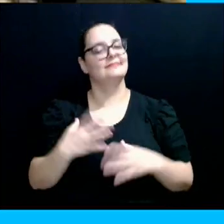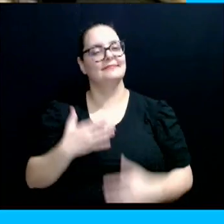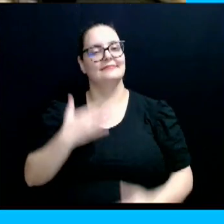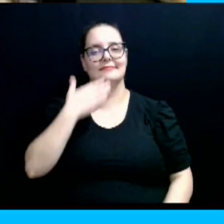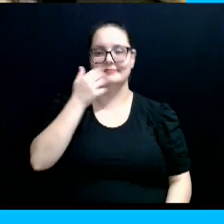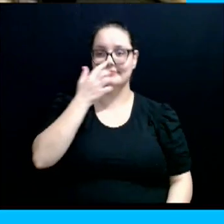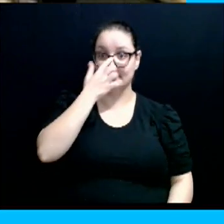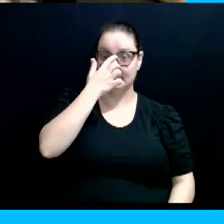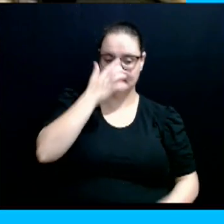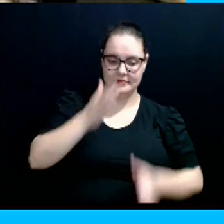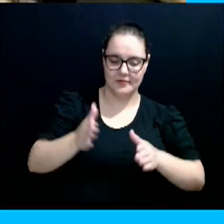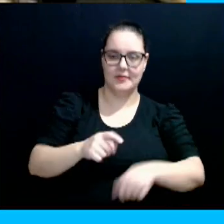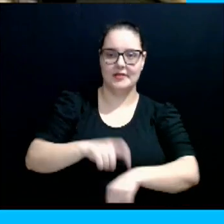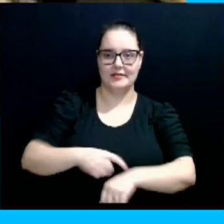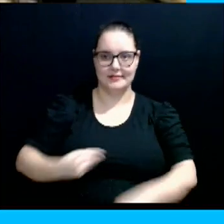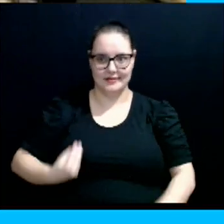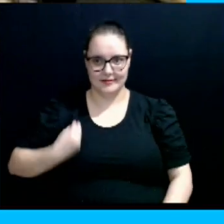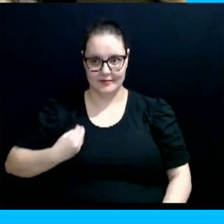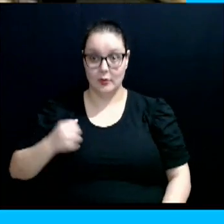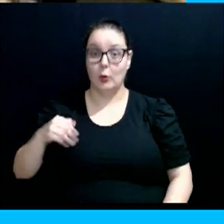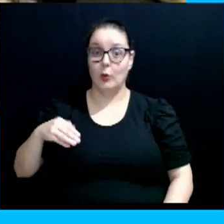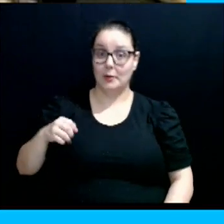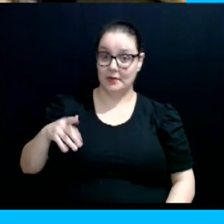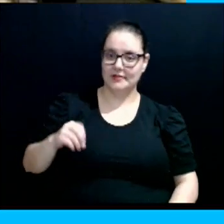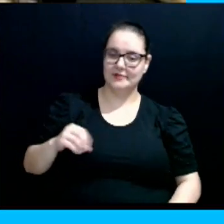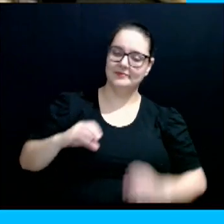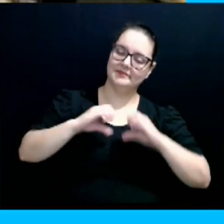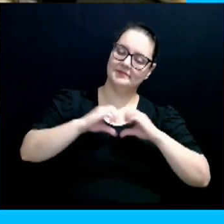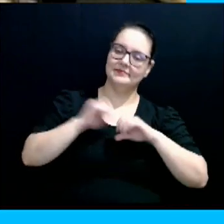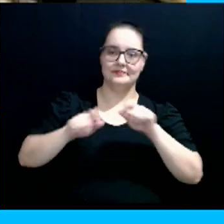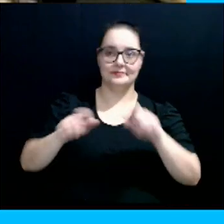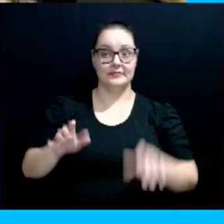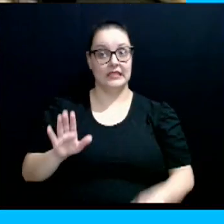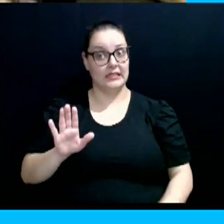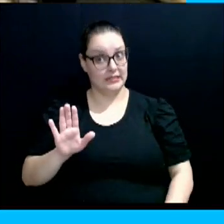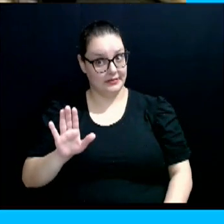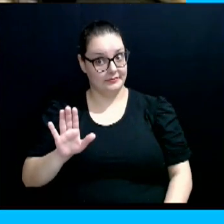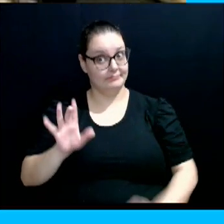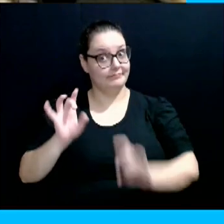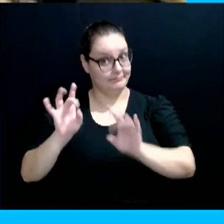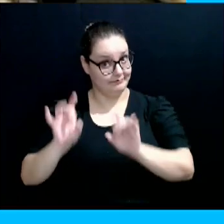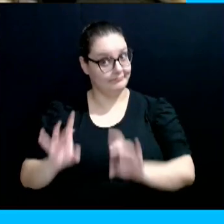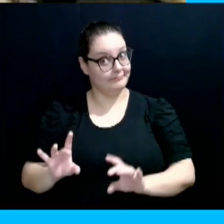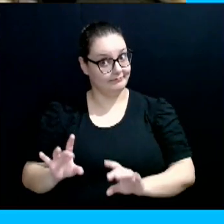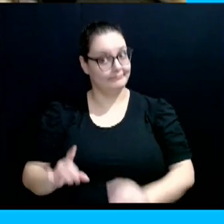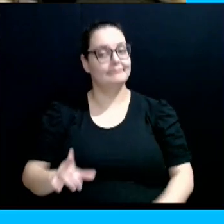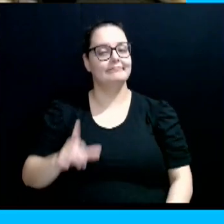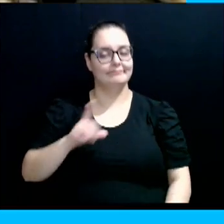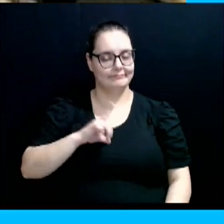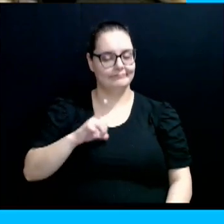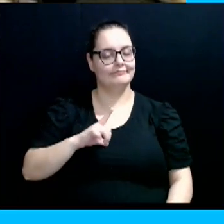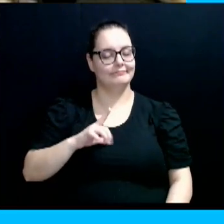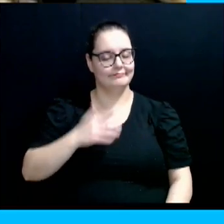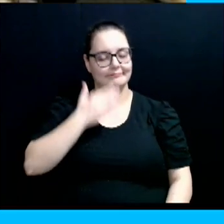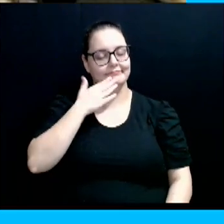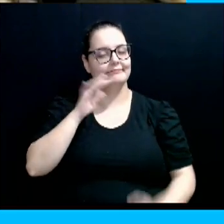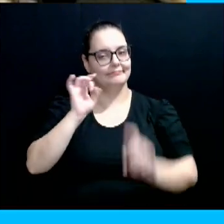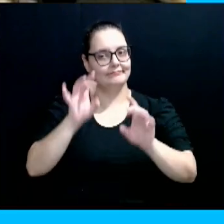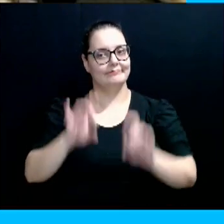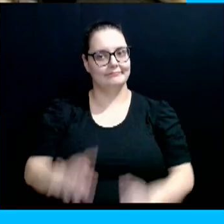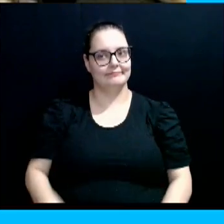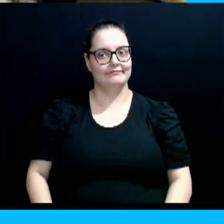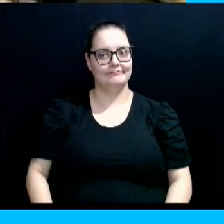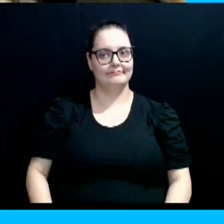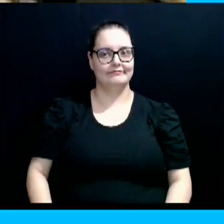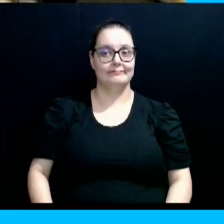vida. O Amadeu é um amor com pessoas, mas ele é exclusivo. Ele tem um pedido especial: ser o filho único